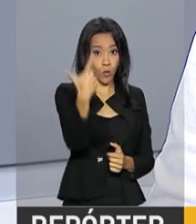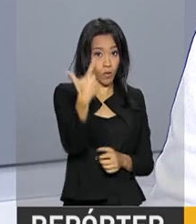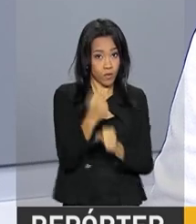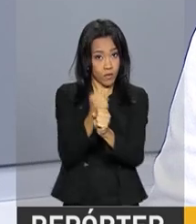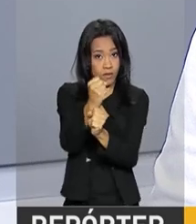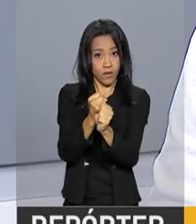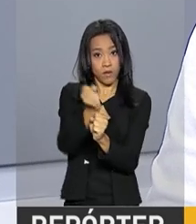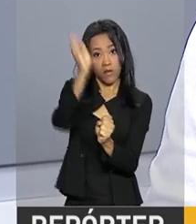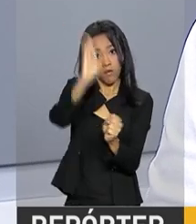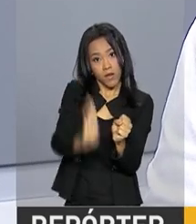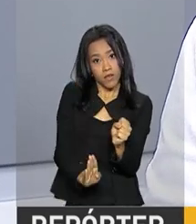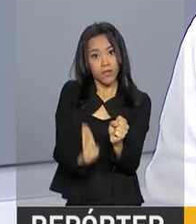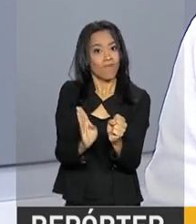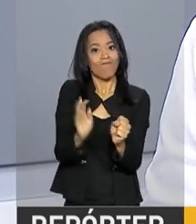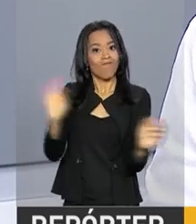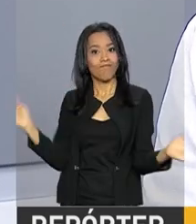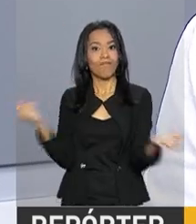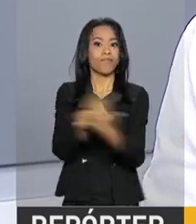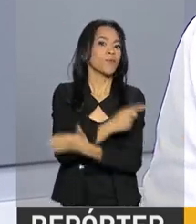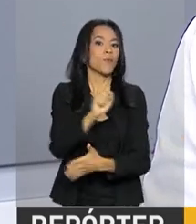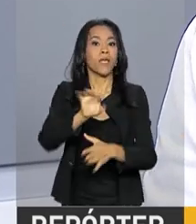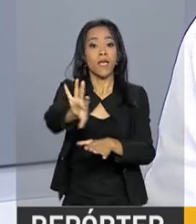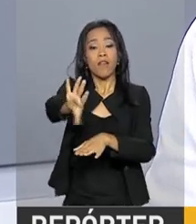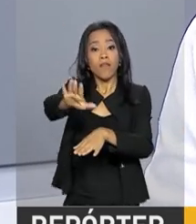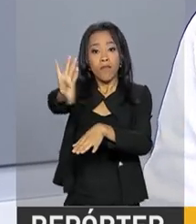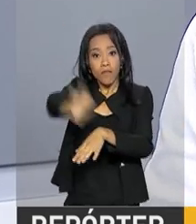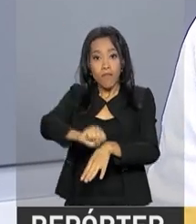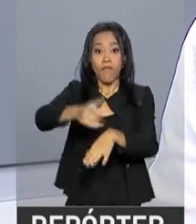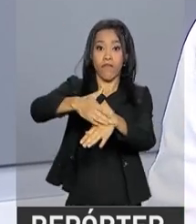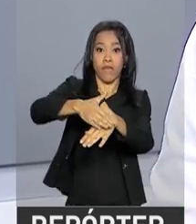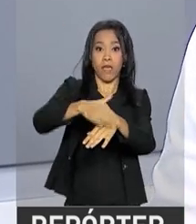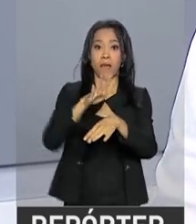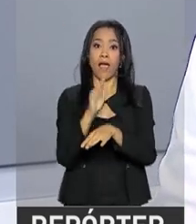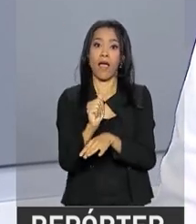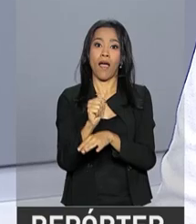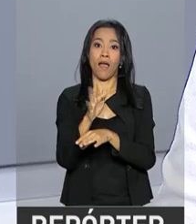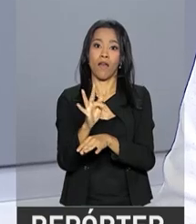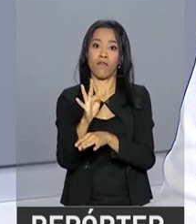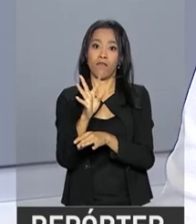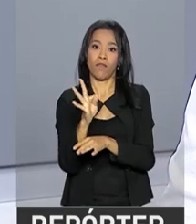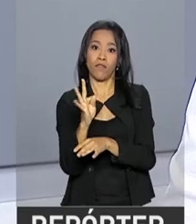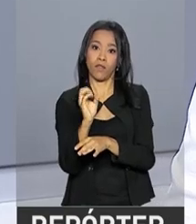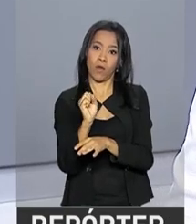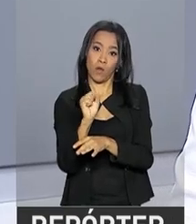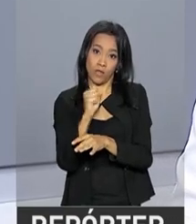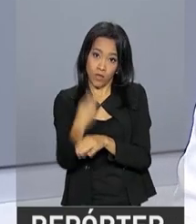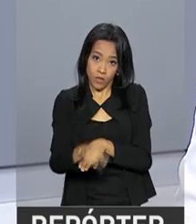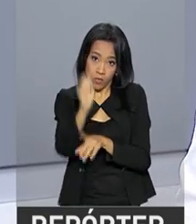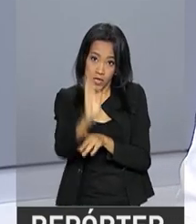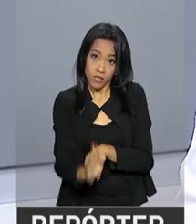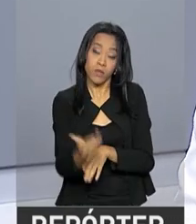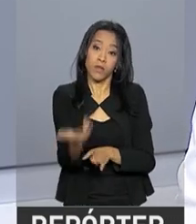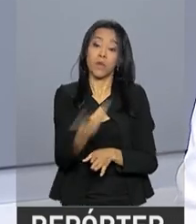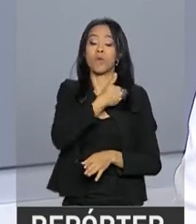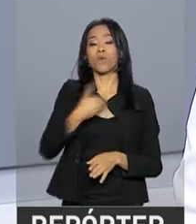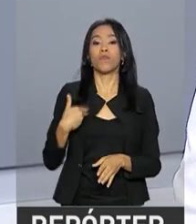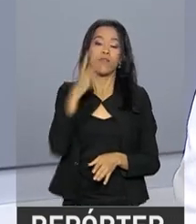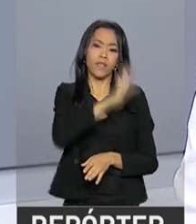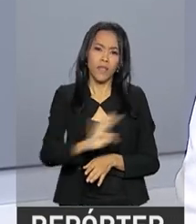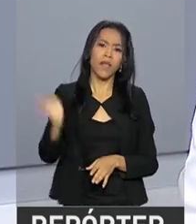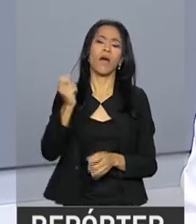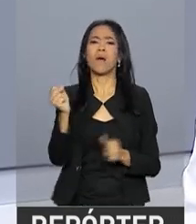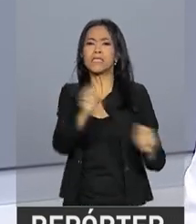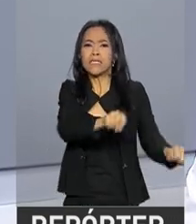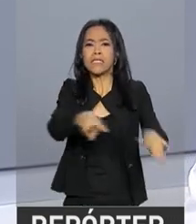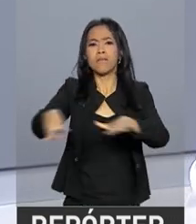anos, o Brasil não registra casos de febre aftosa no Brasil. Para marcar a data, o governo federal realiza a Semana Brasil Livre